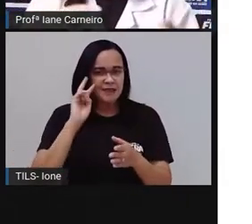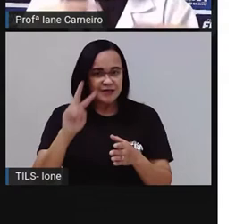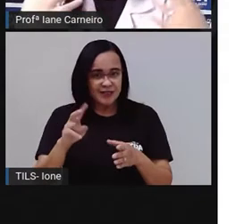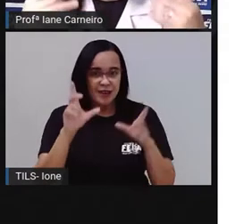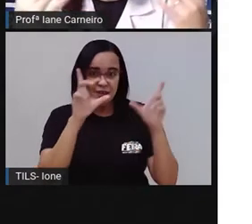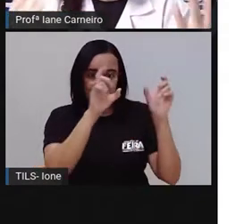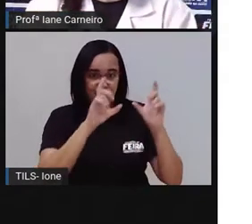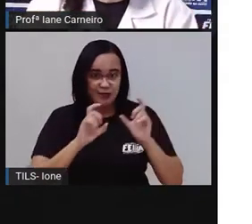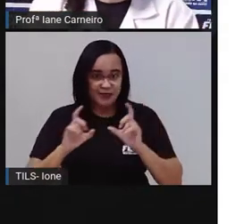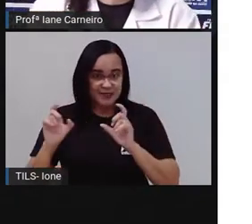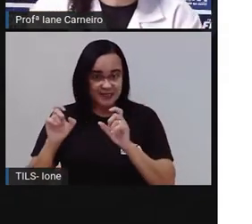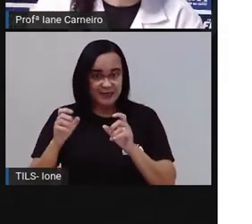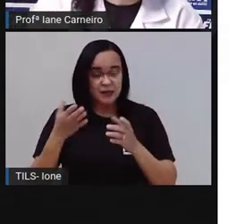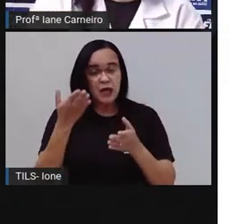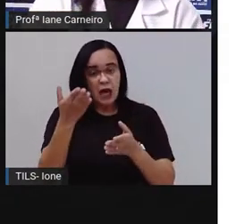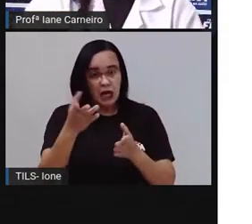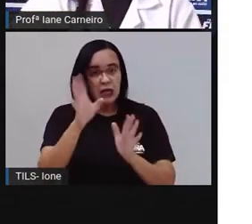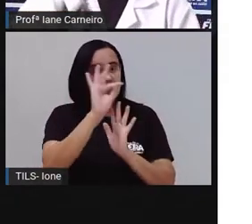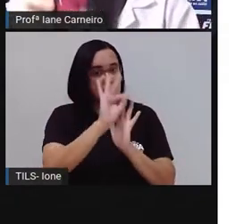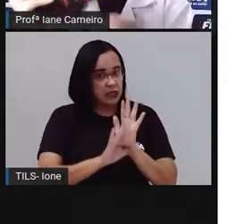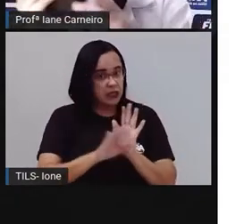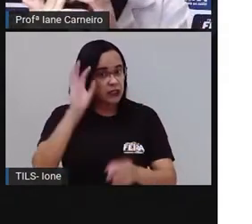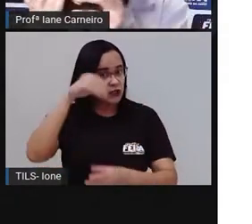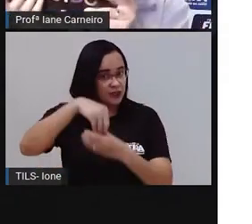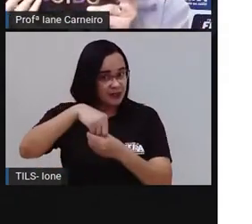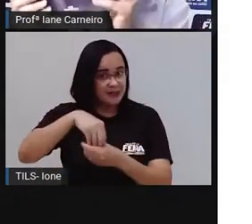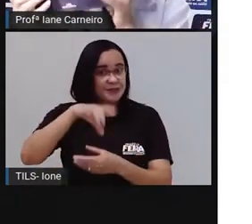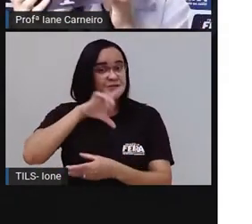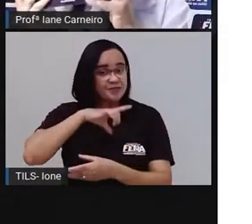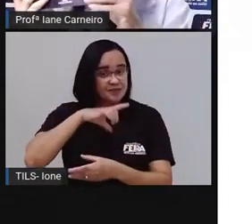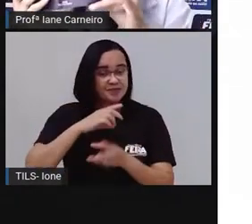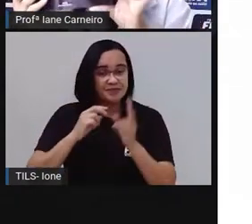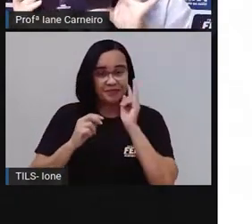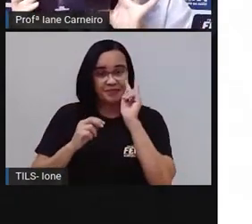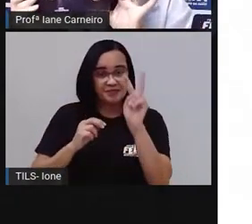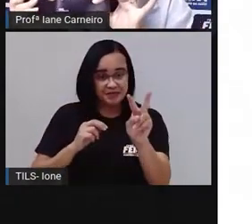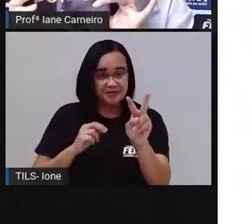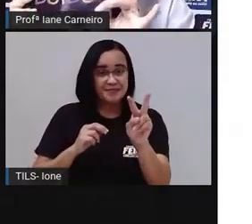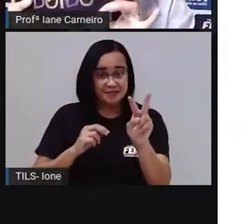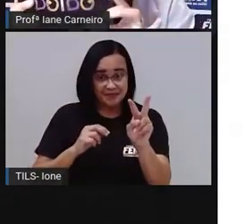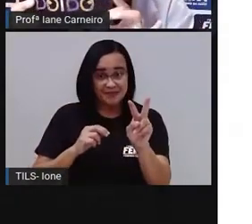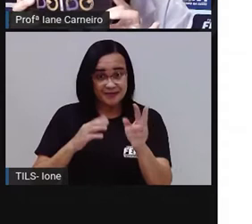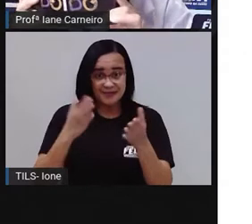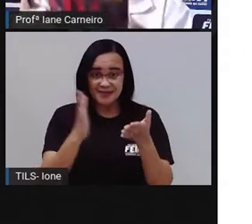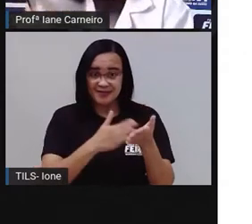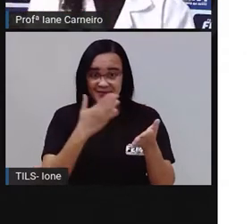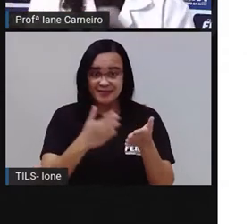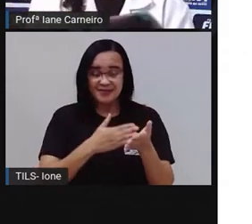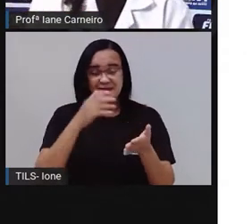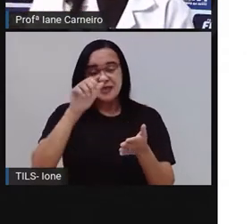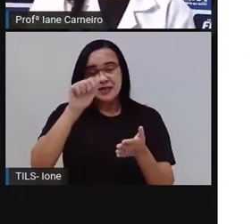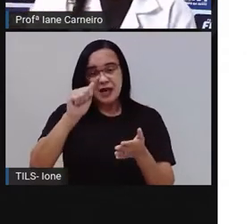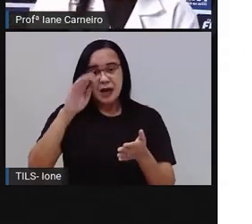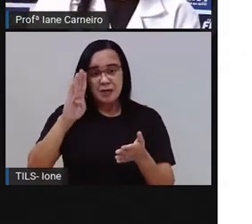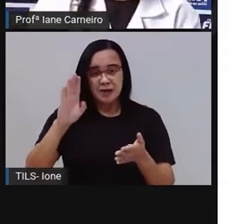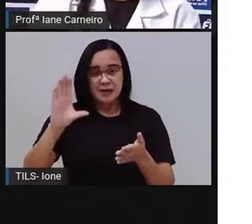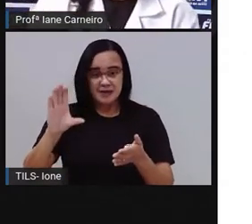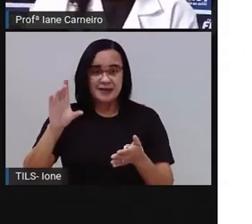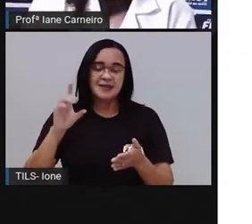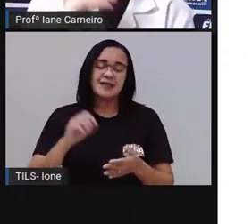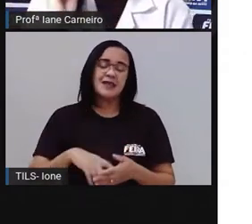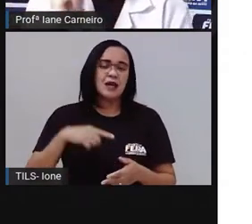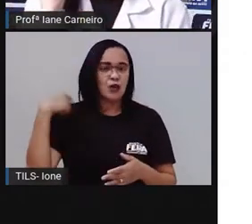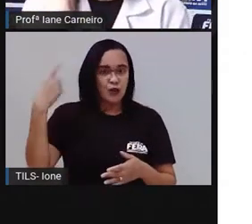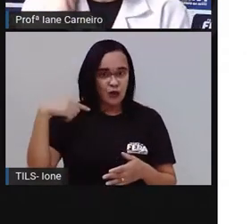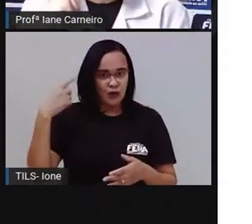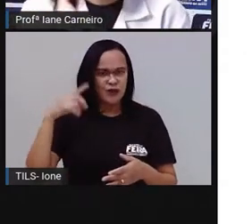um livro que tem textos também. Olha ele aqui, ó, o ABC Doido. É um livro bem bacana e eu